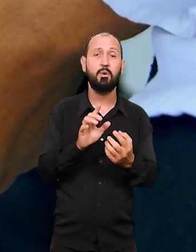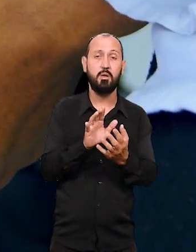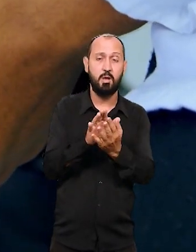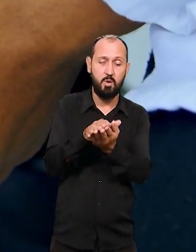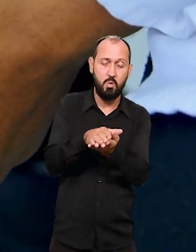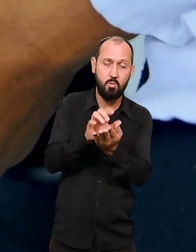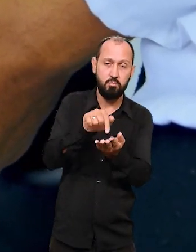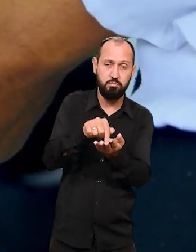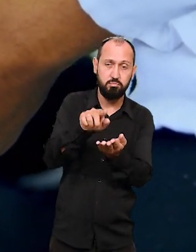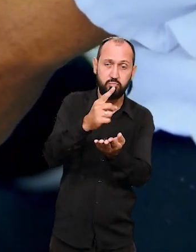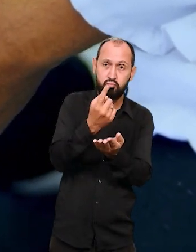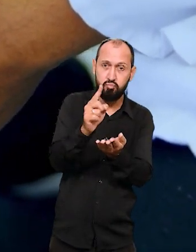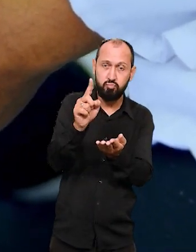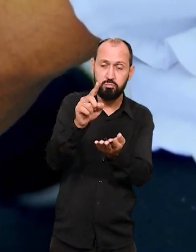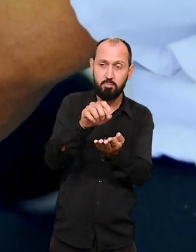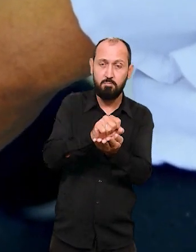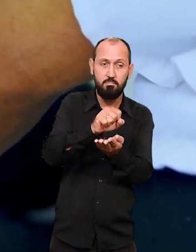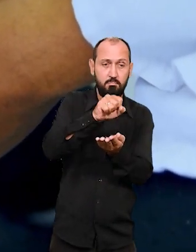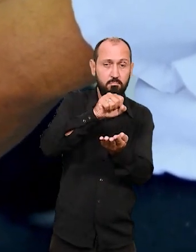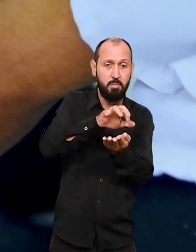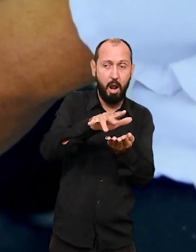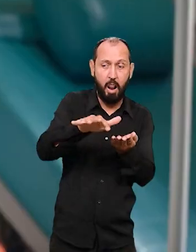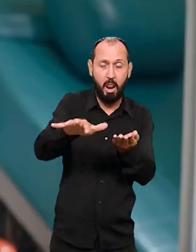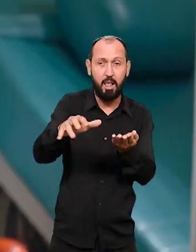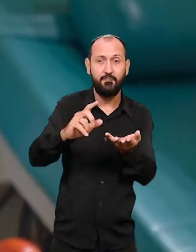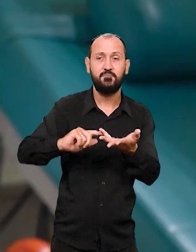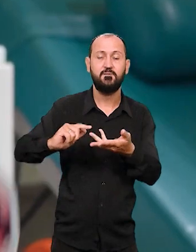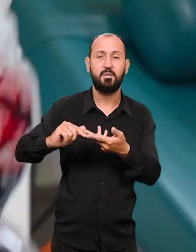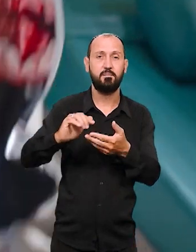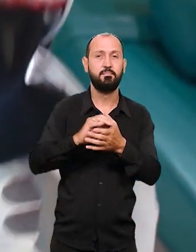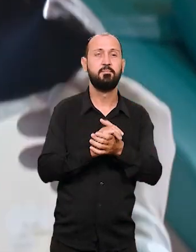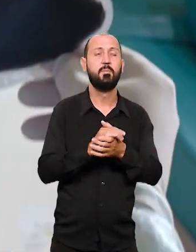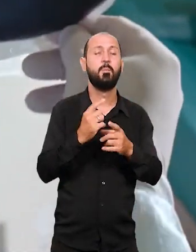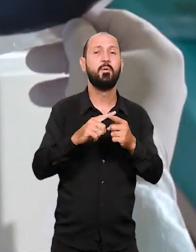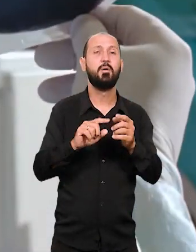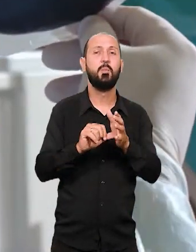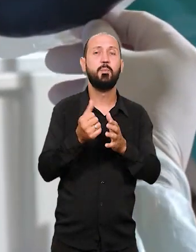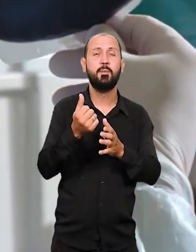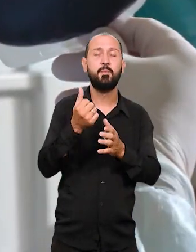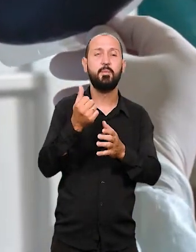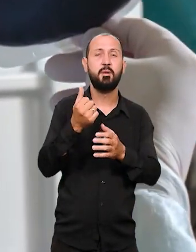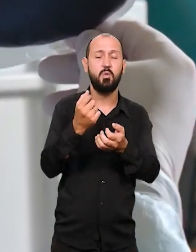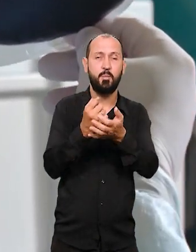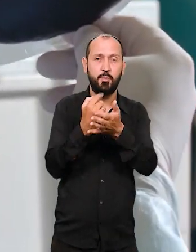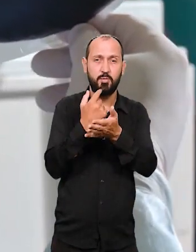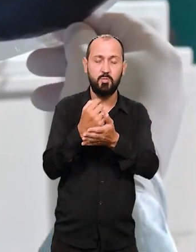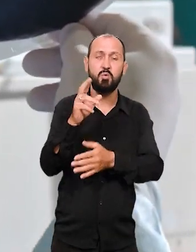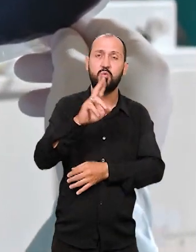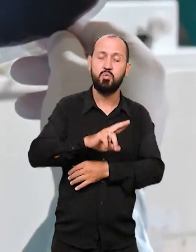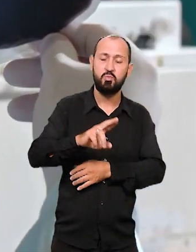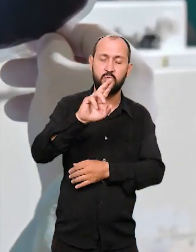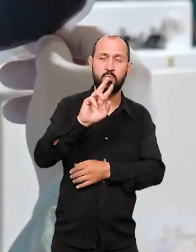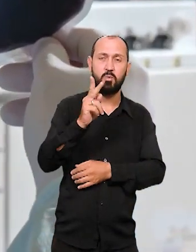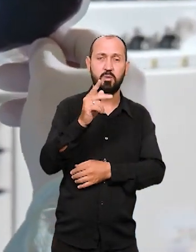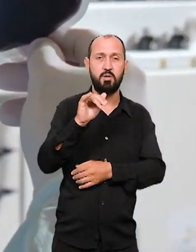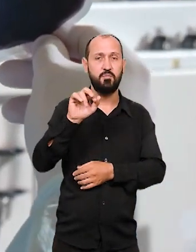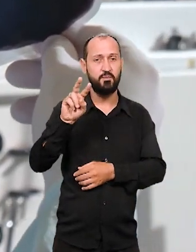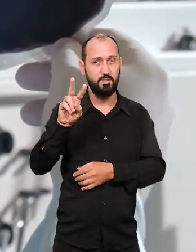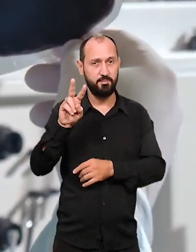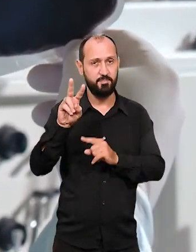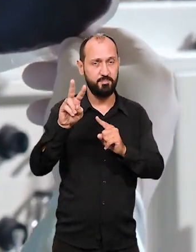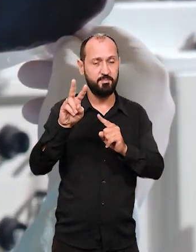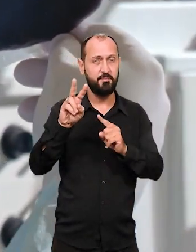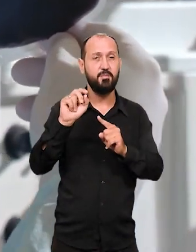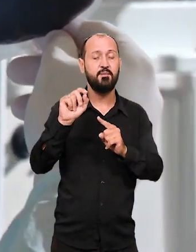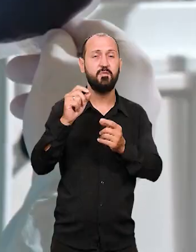né? Porque uma bolsa de sangue infecta N indivíduos. Historicamente, o primeiro medicamento que a gente usou